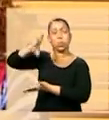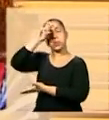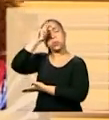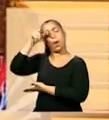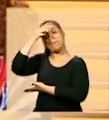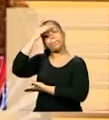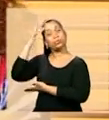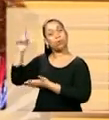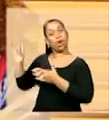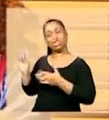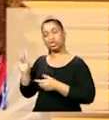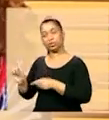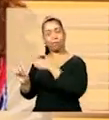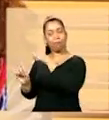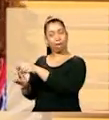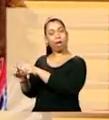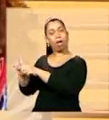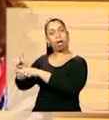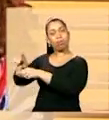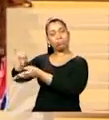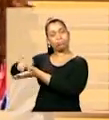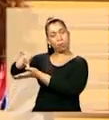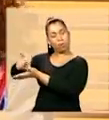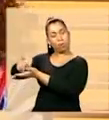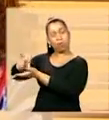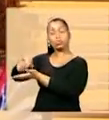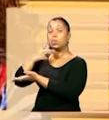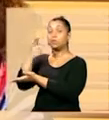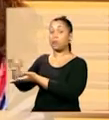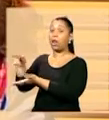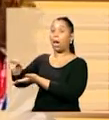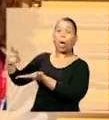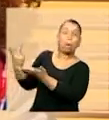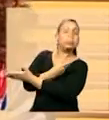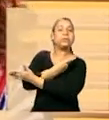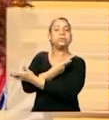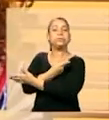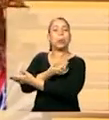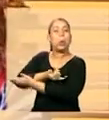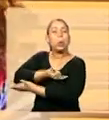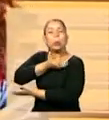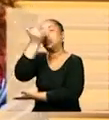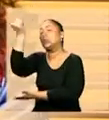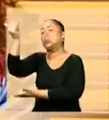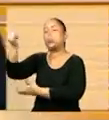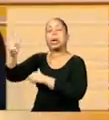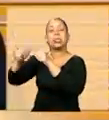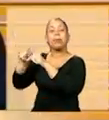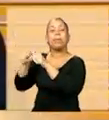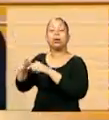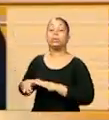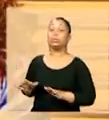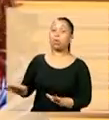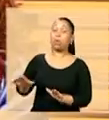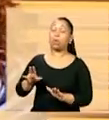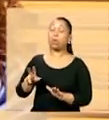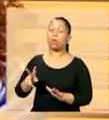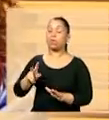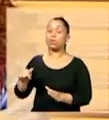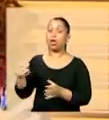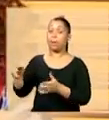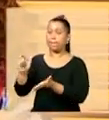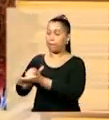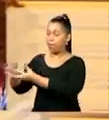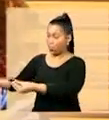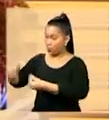de saúde quando o trabalhador chega até o local de atendimento e informa que se acidentou no trabalho. Só isso não basta? Não, ele vai